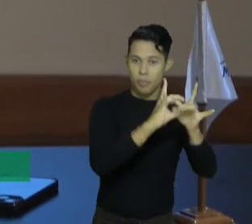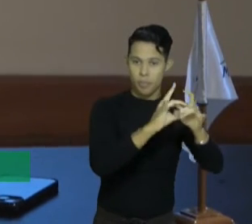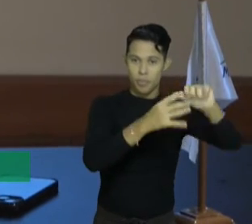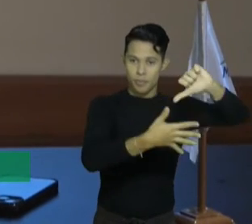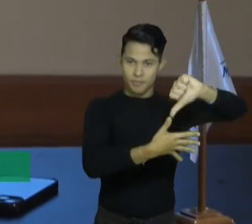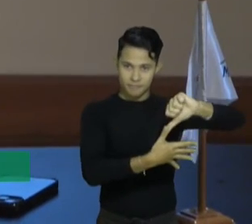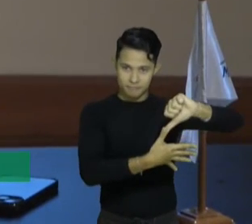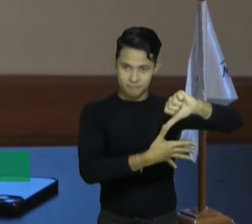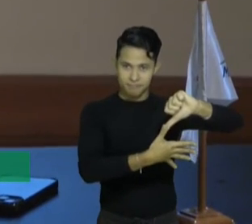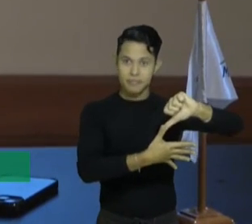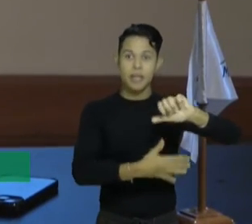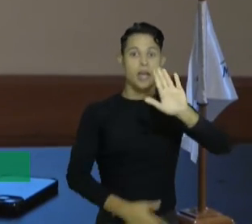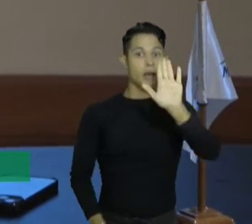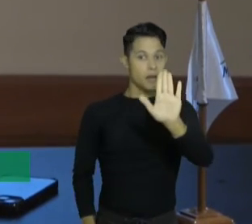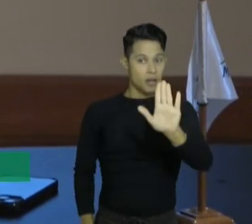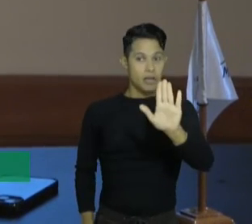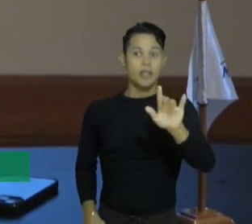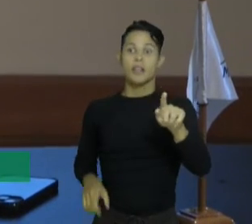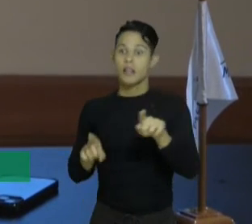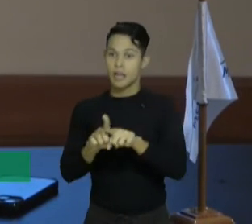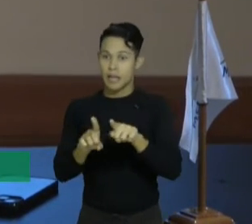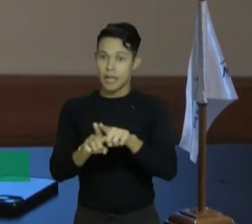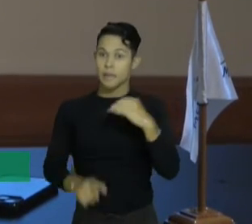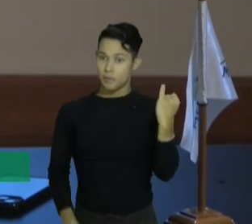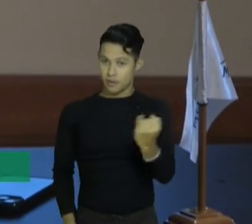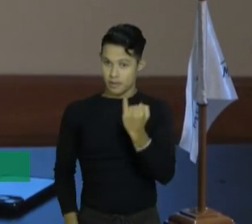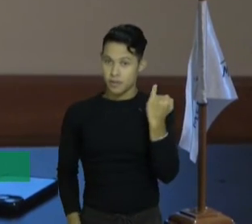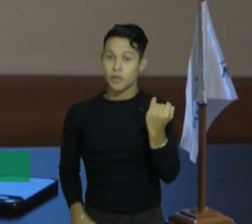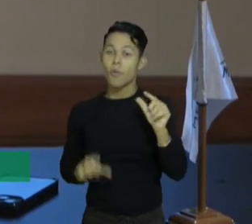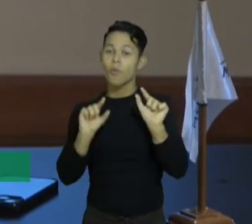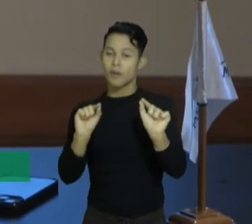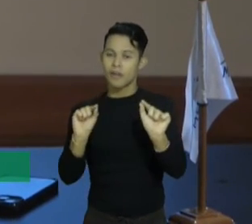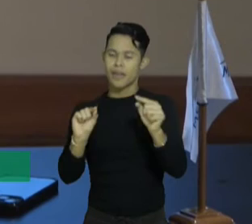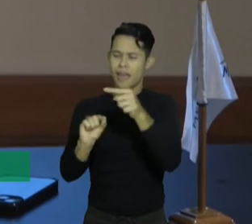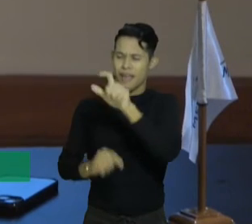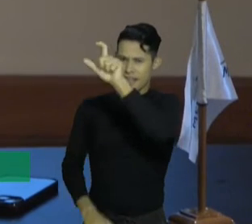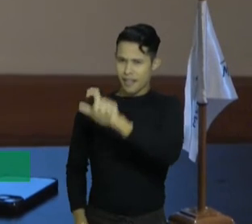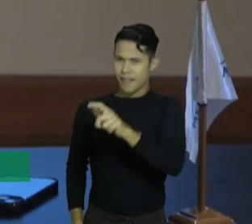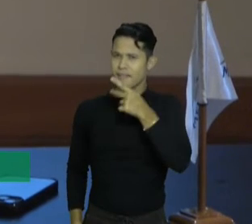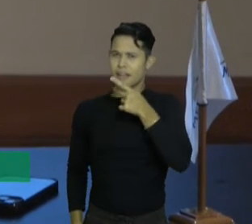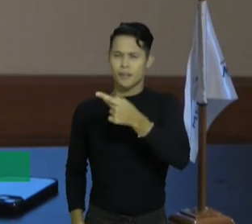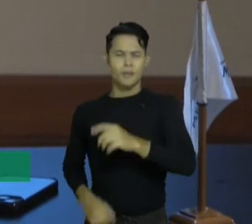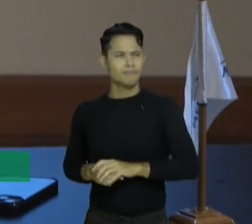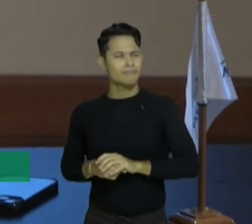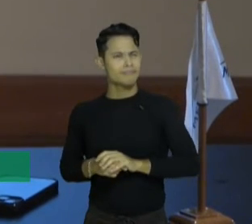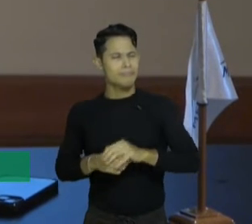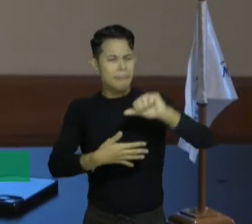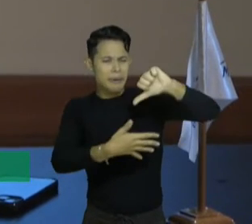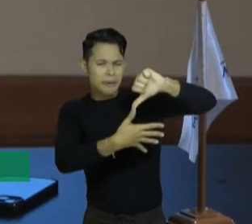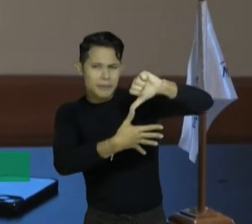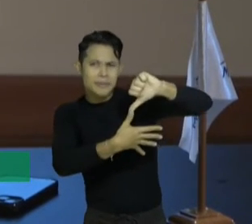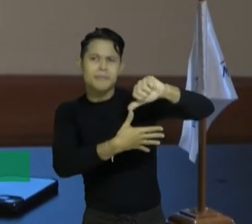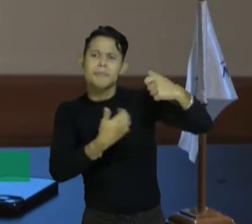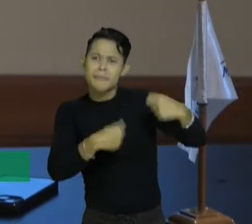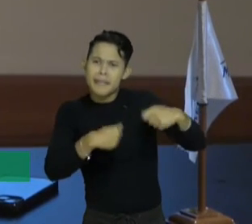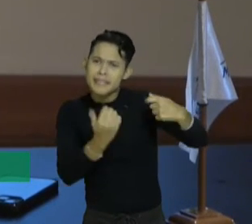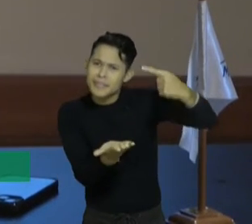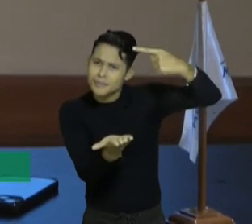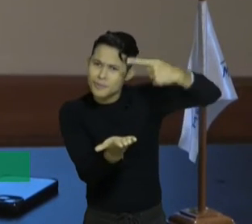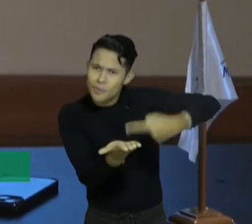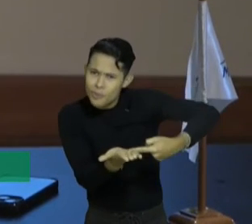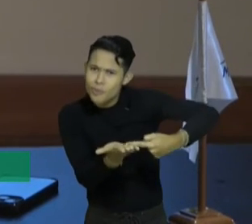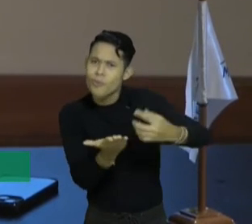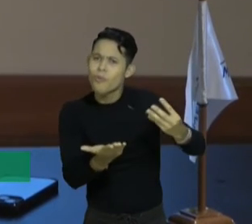uma dimensão que a gente não pode deixar e Ela mencionou isso ela falou Poxa o Mercosul tem que ele tem que fechar esse acordo eh eh